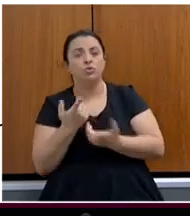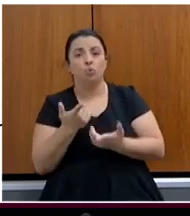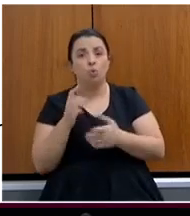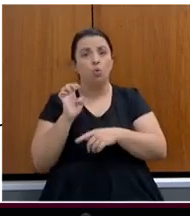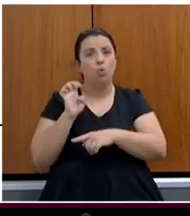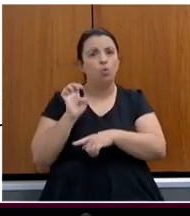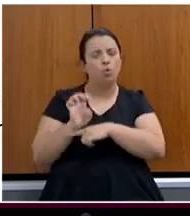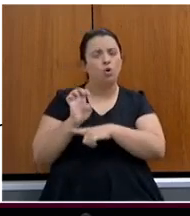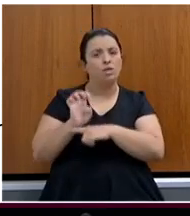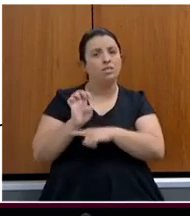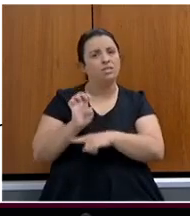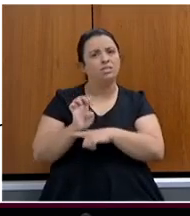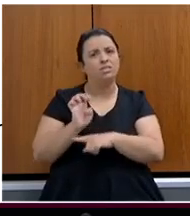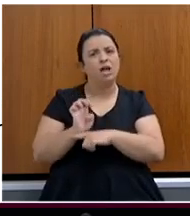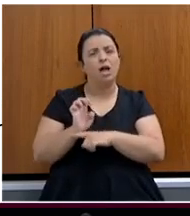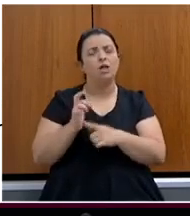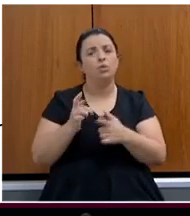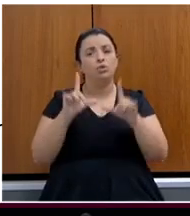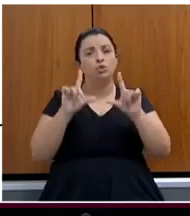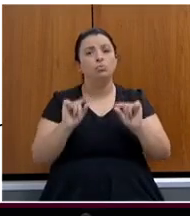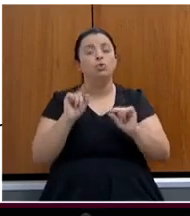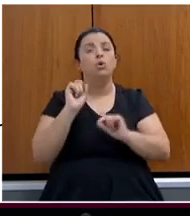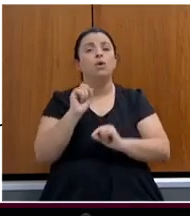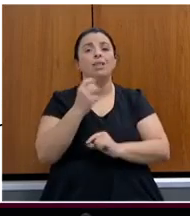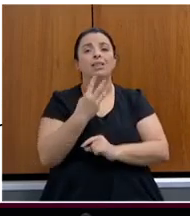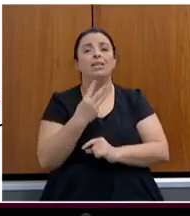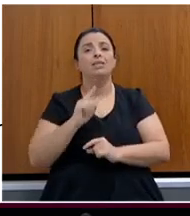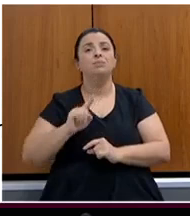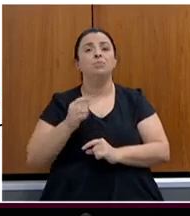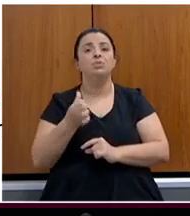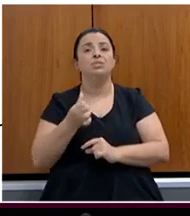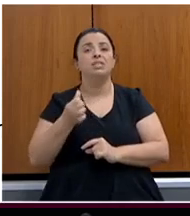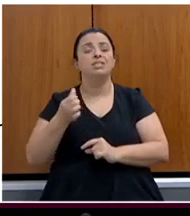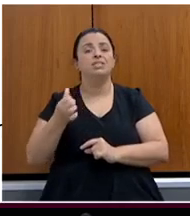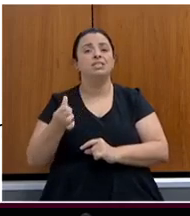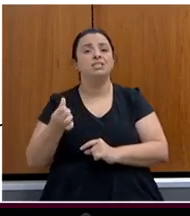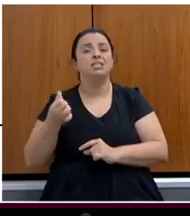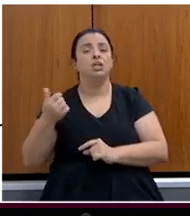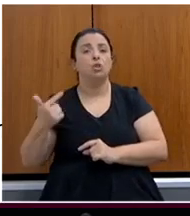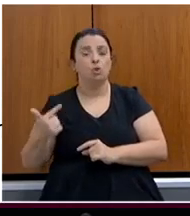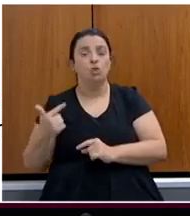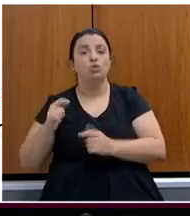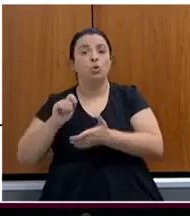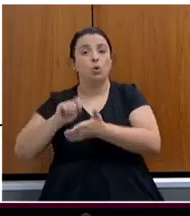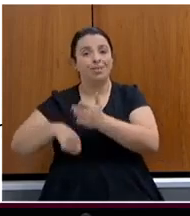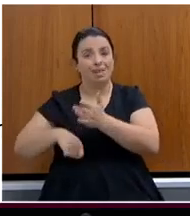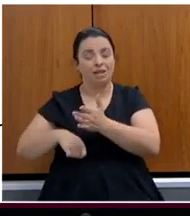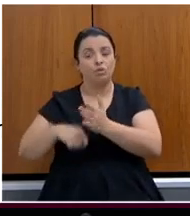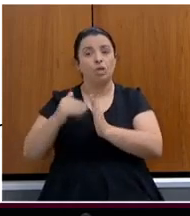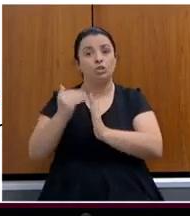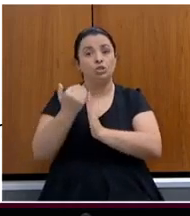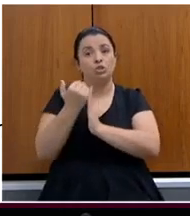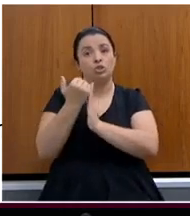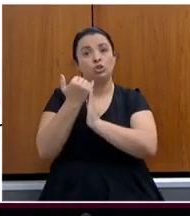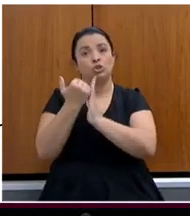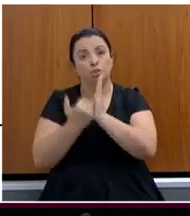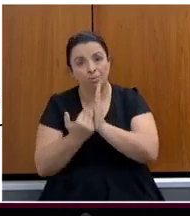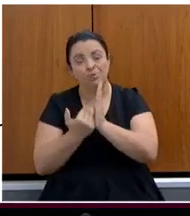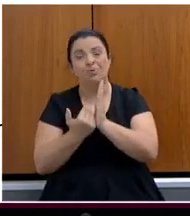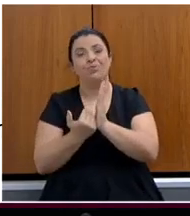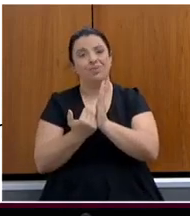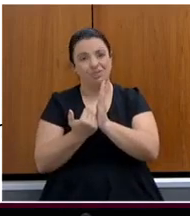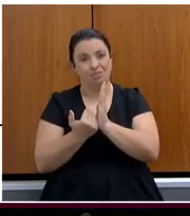diminuiu em 3662 contratos temporários das auxiliares em